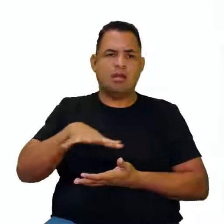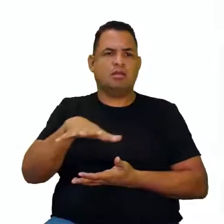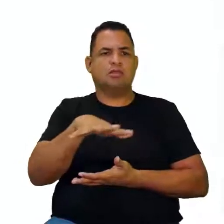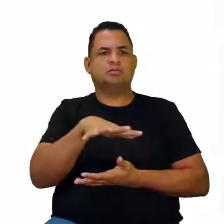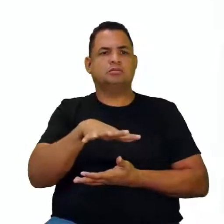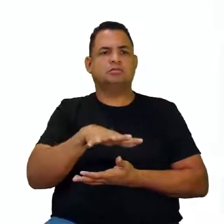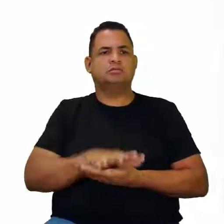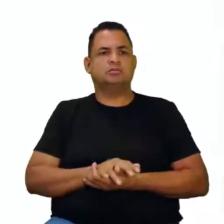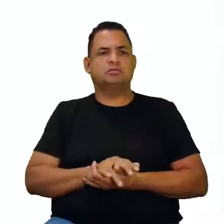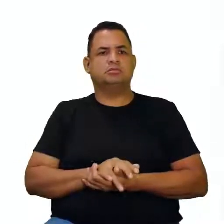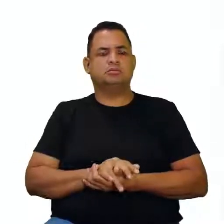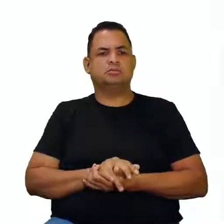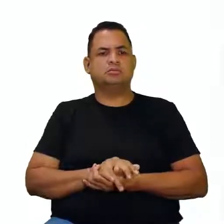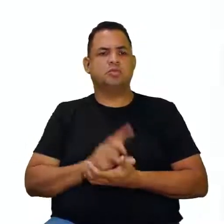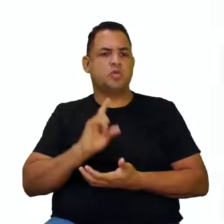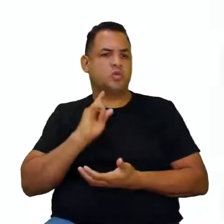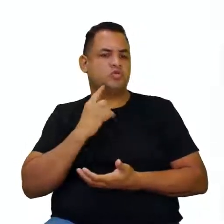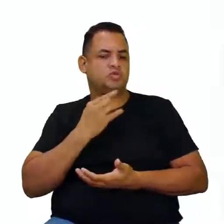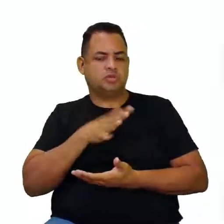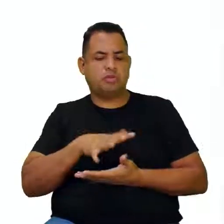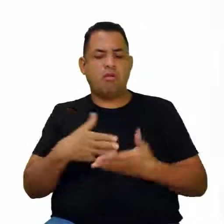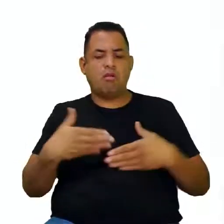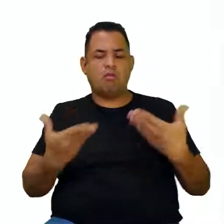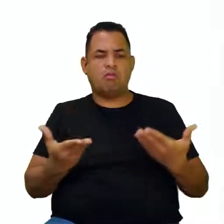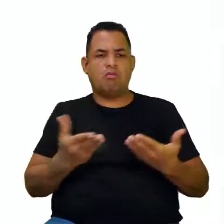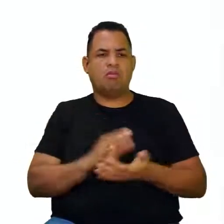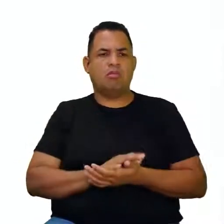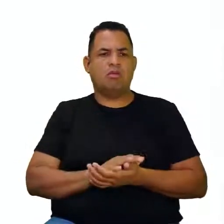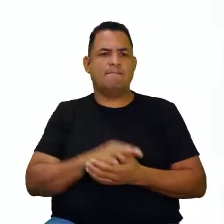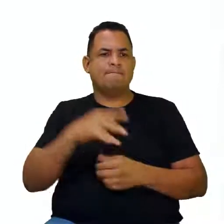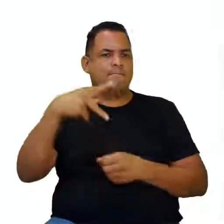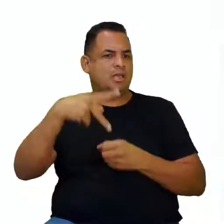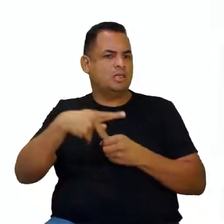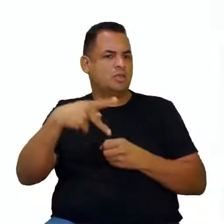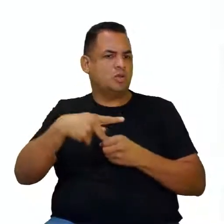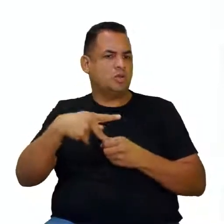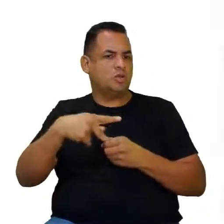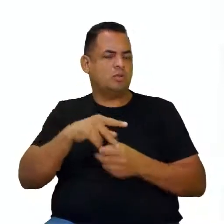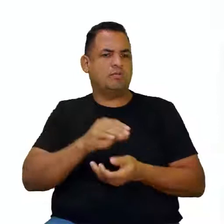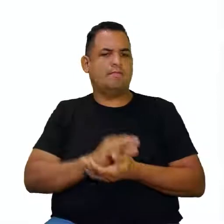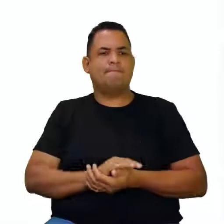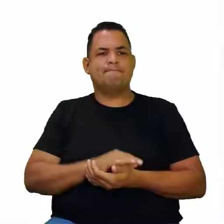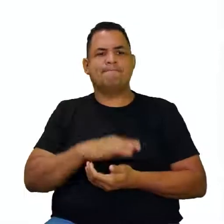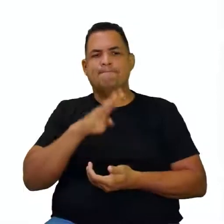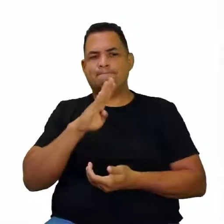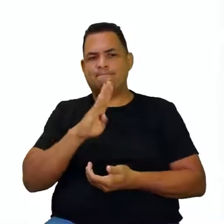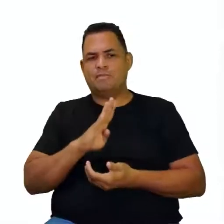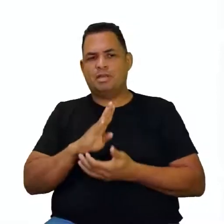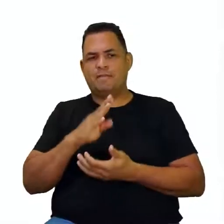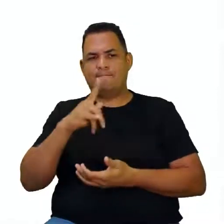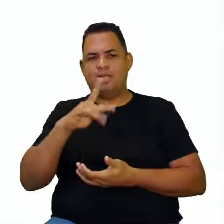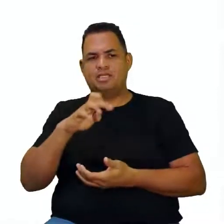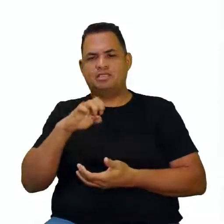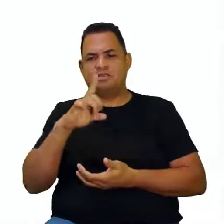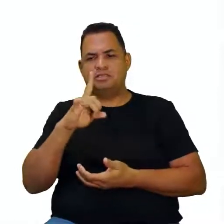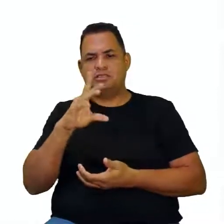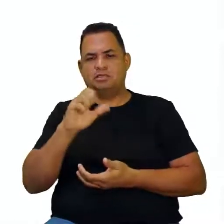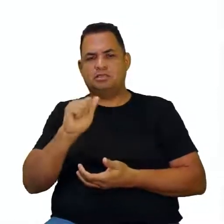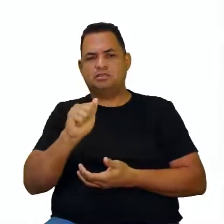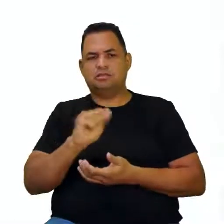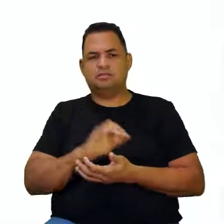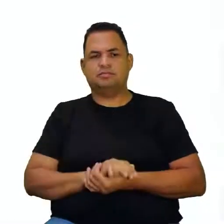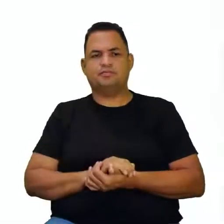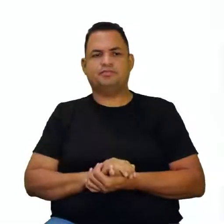pontos. Letra A, petróleo. Letra B,